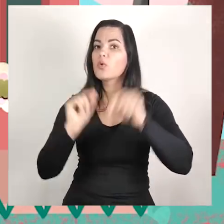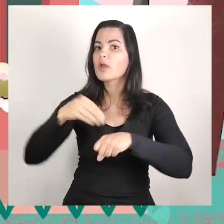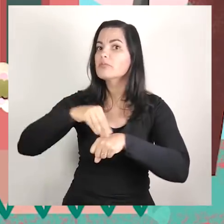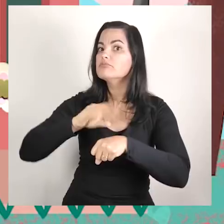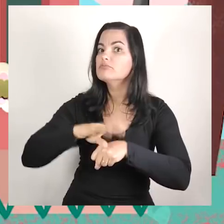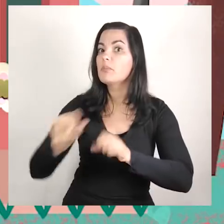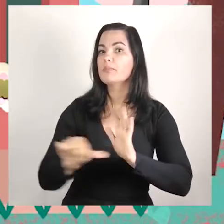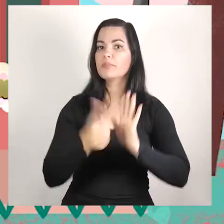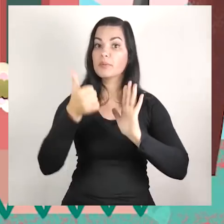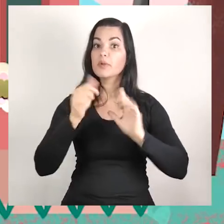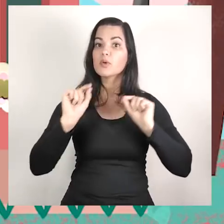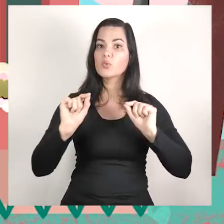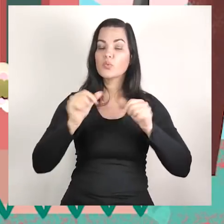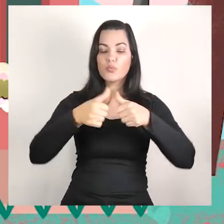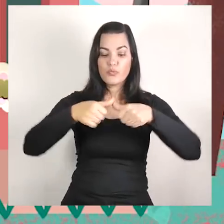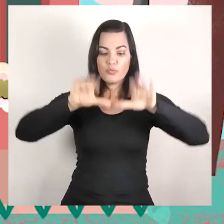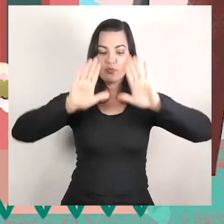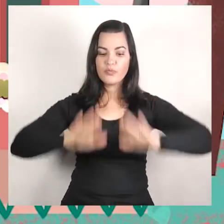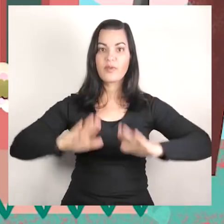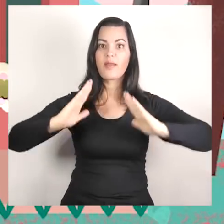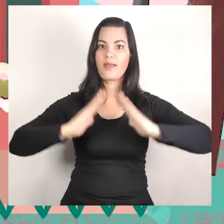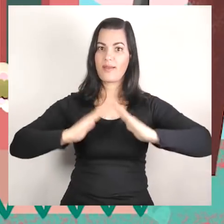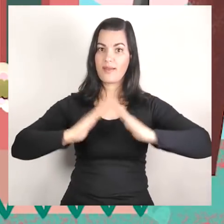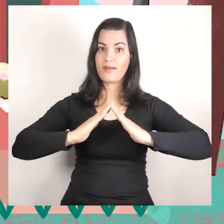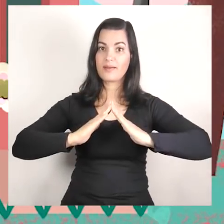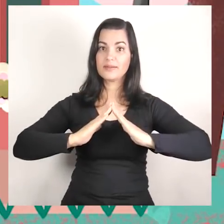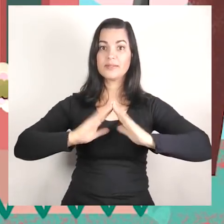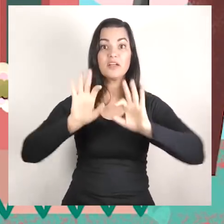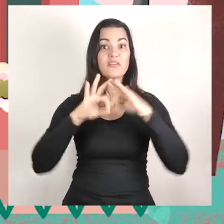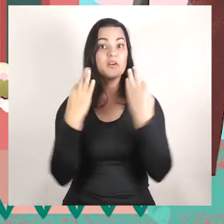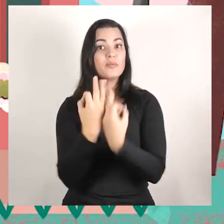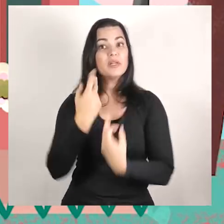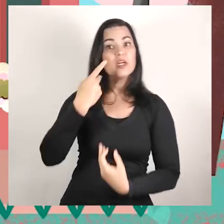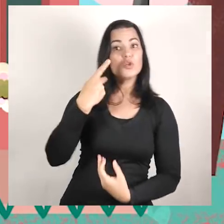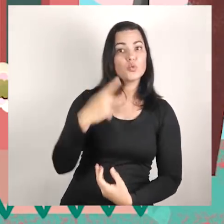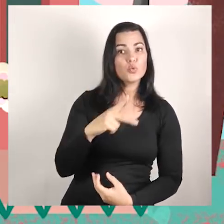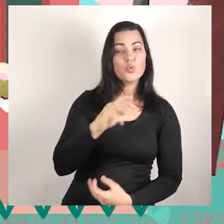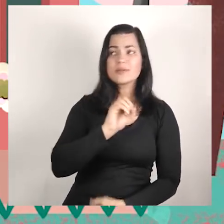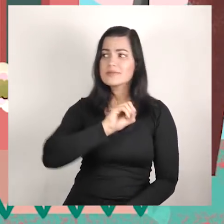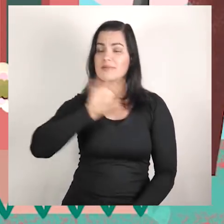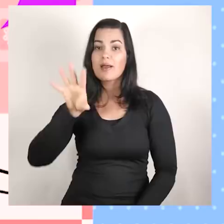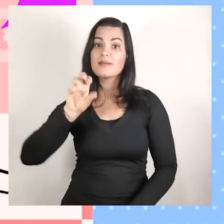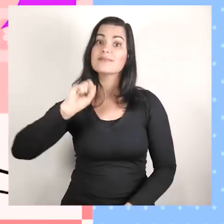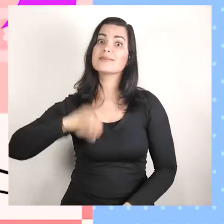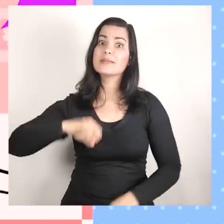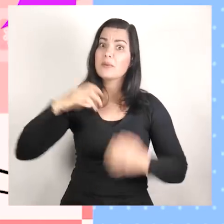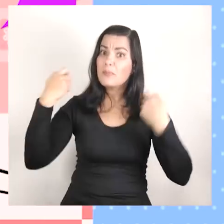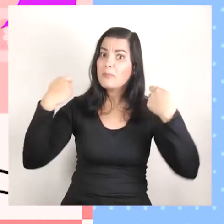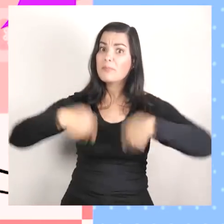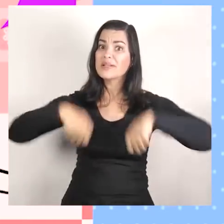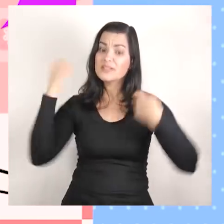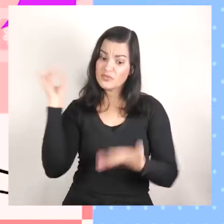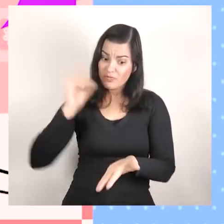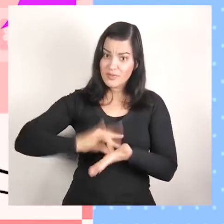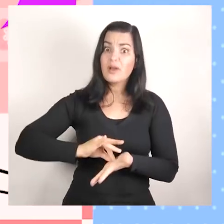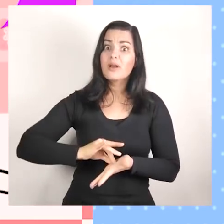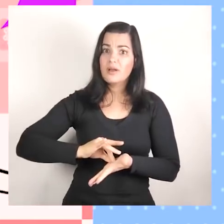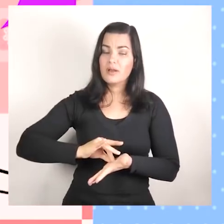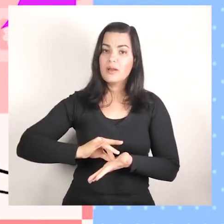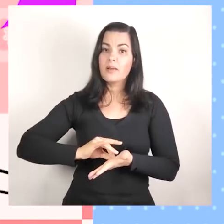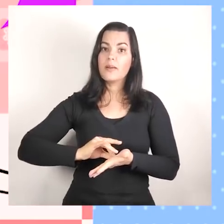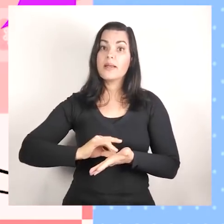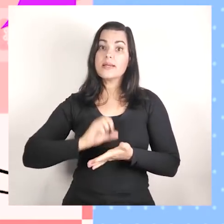Primeiro, ficar em casa. Seus pais só devem sair quando for muito necessário. Mesmo em casa, é